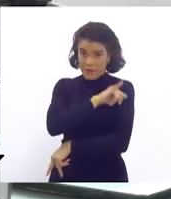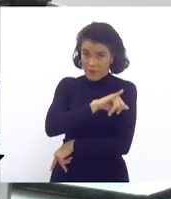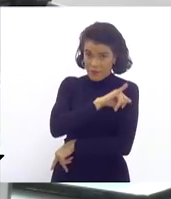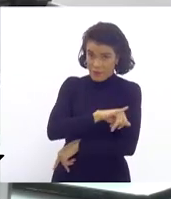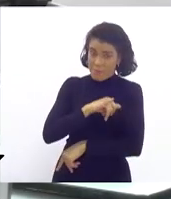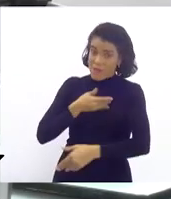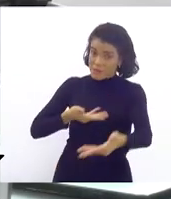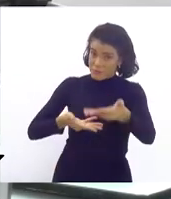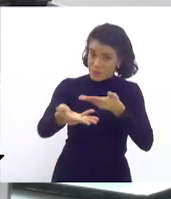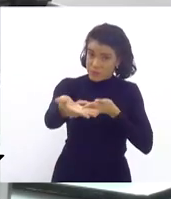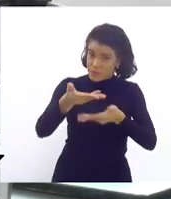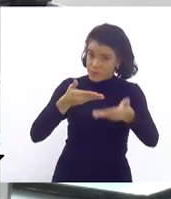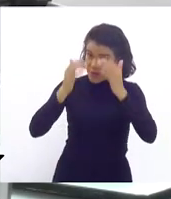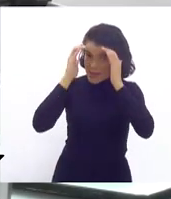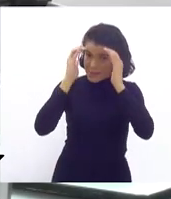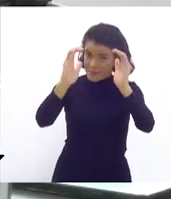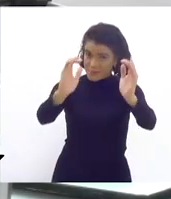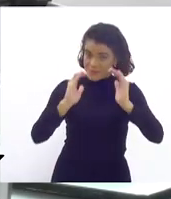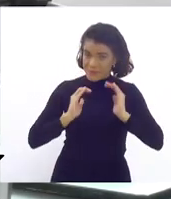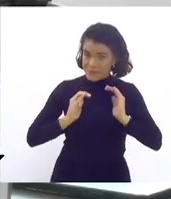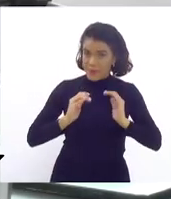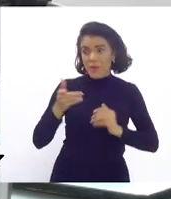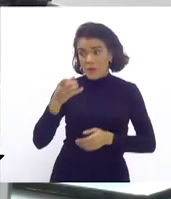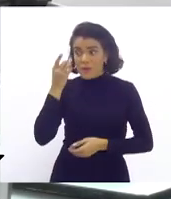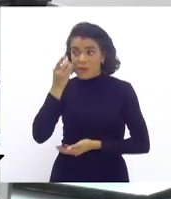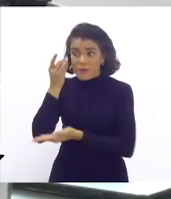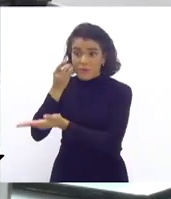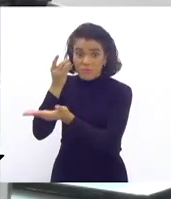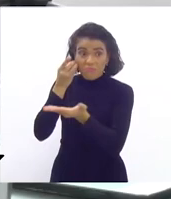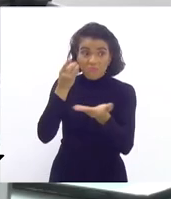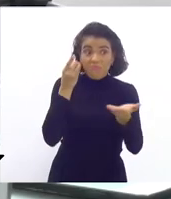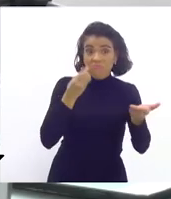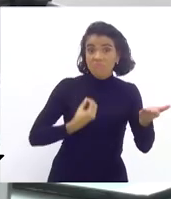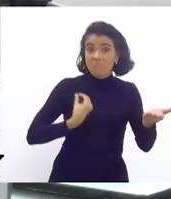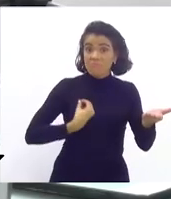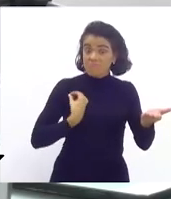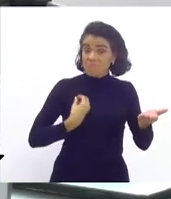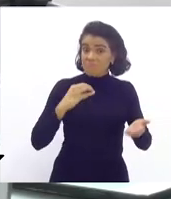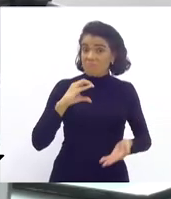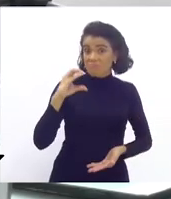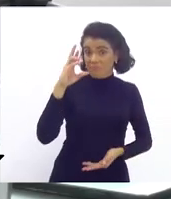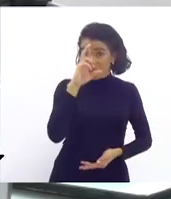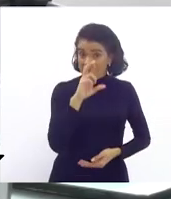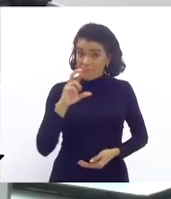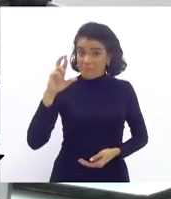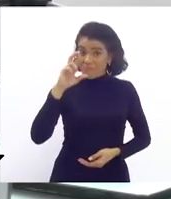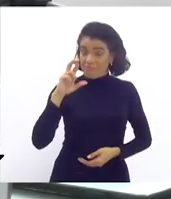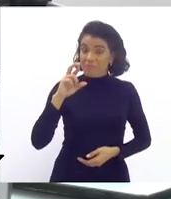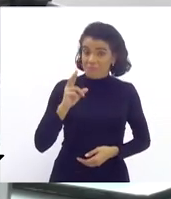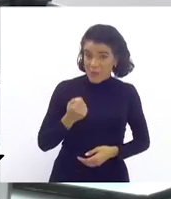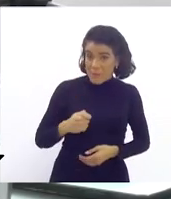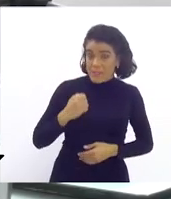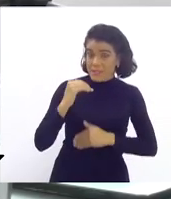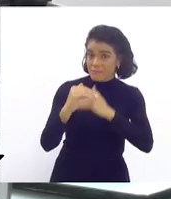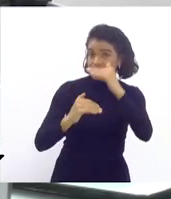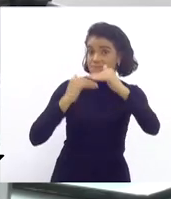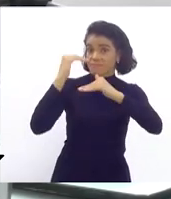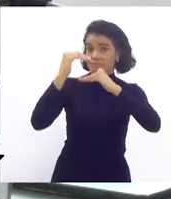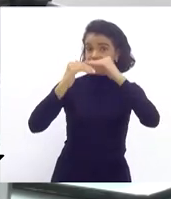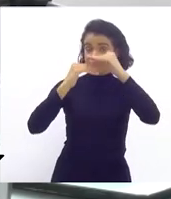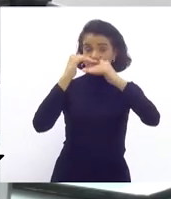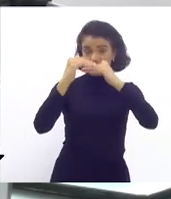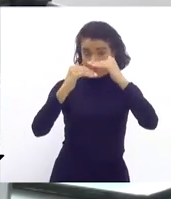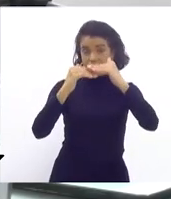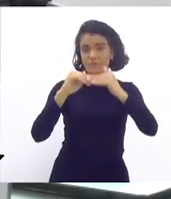tem que ser muito então tanto é que os deputados estão aqui a CPI ela precisa avançar e nós não